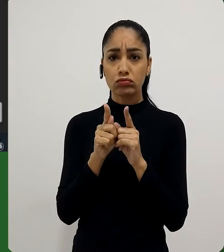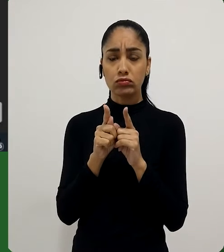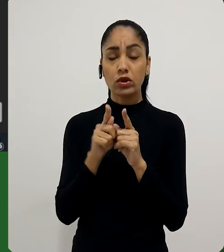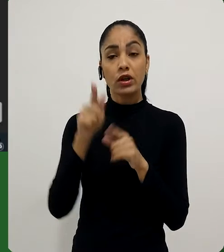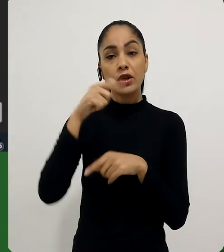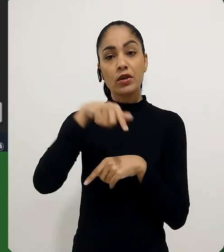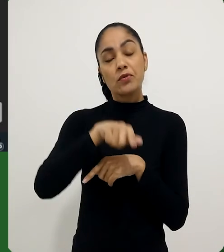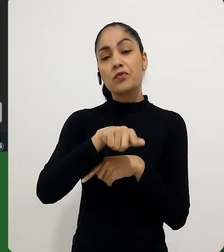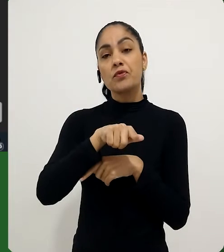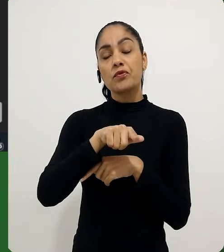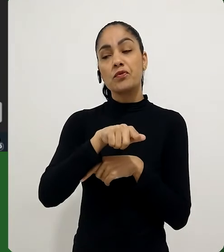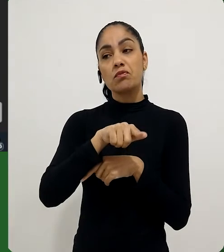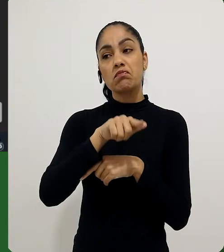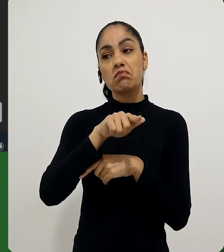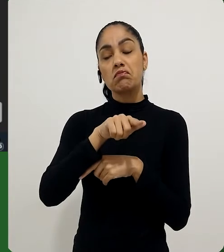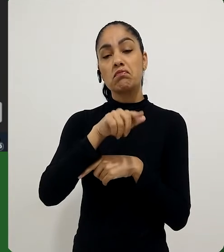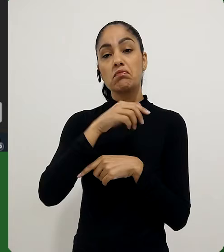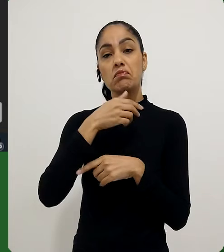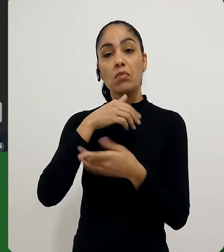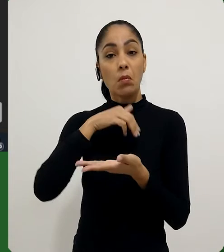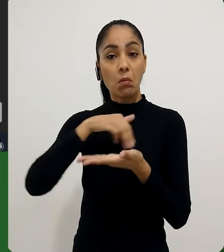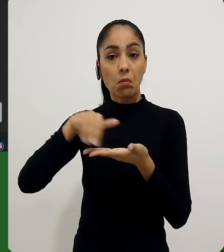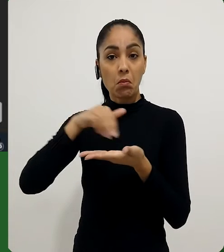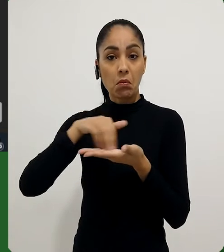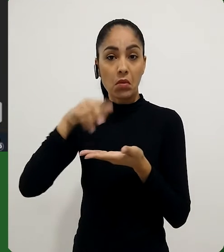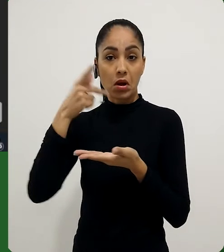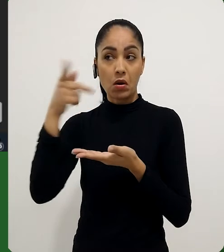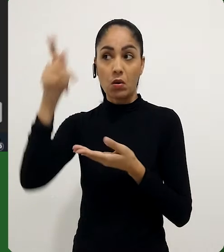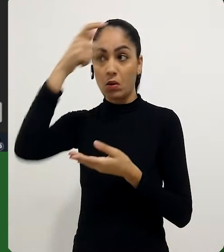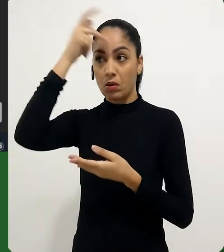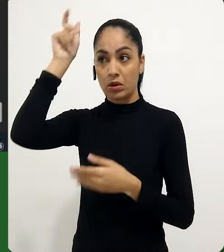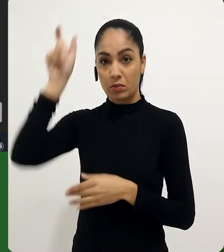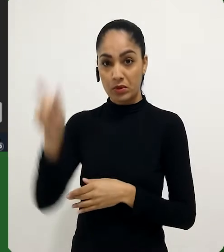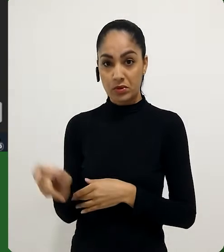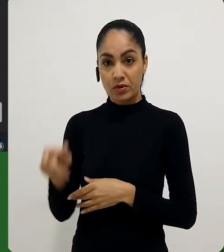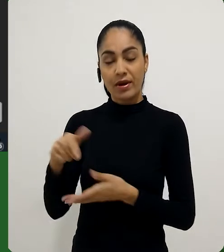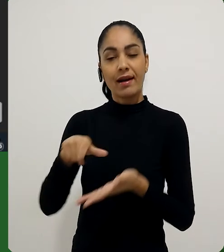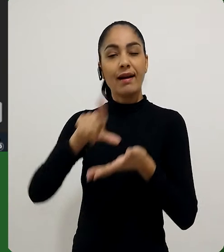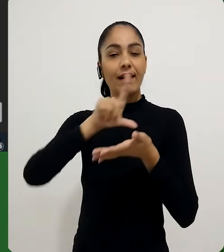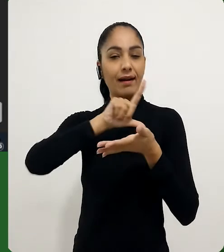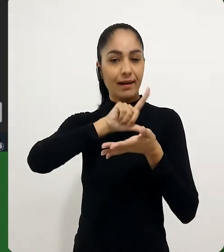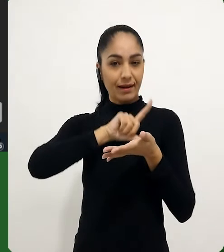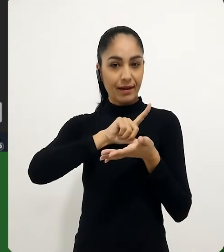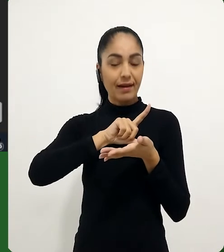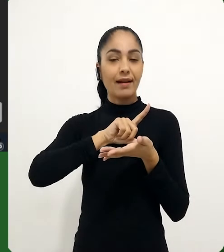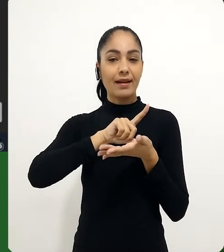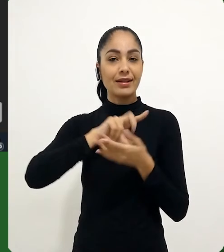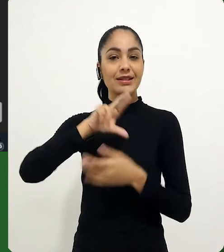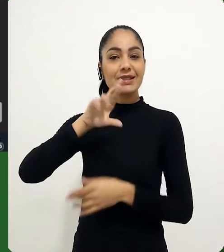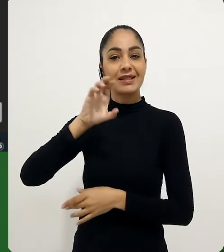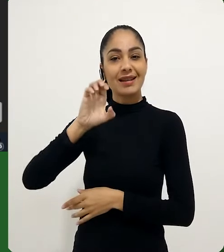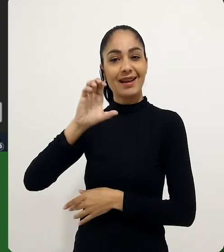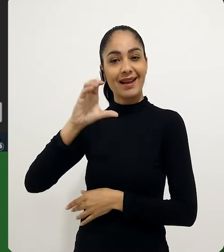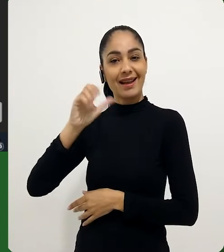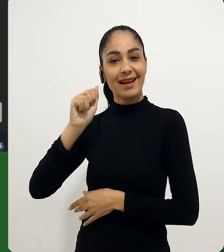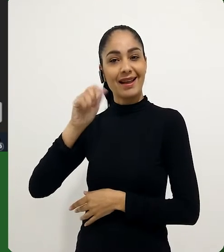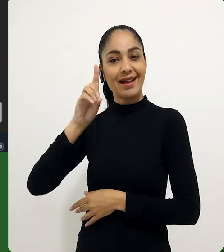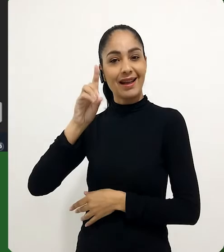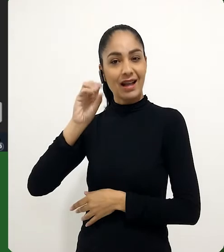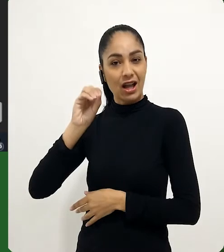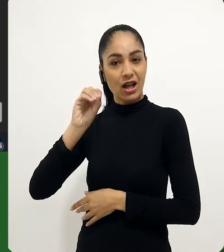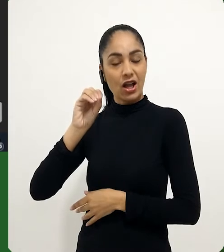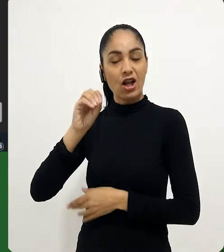mensagem curta, né, que você dirige a uma outra pessoa, né? Algum tempo atrás, o recado